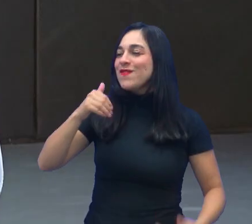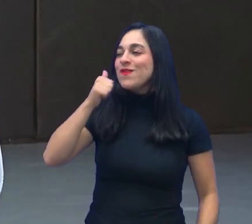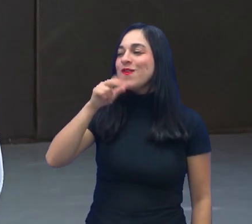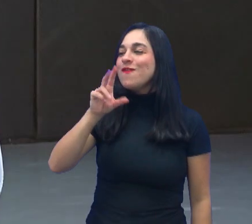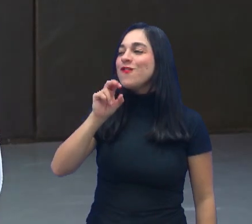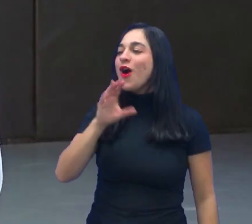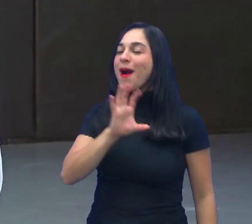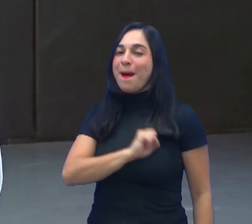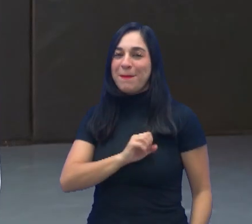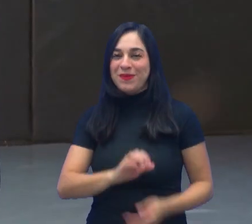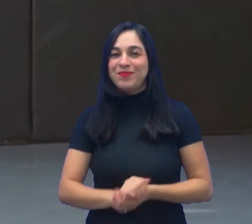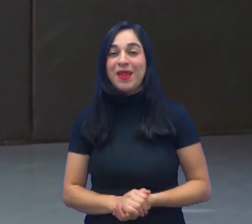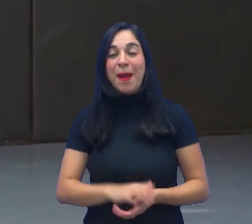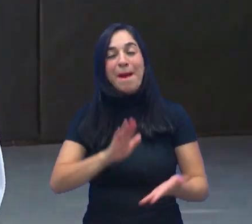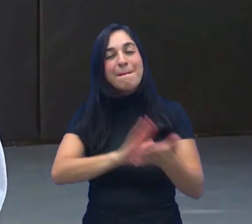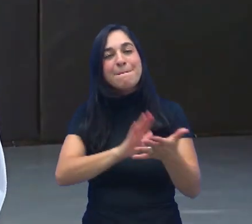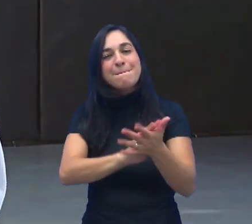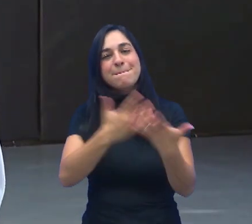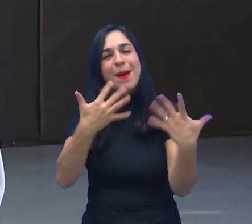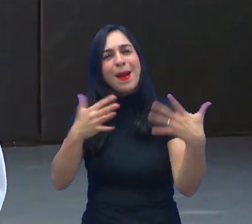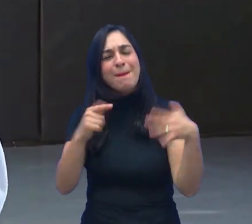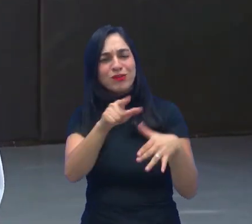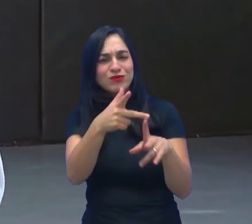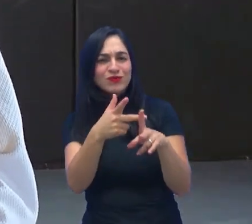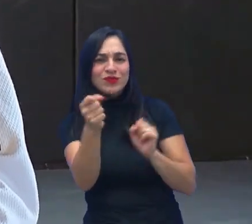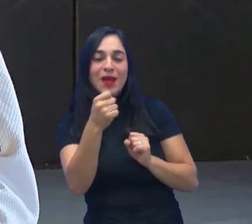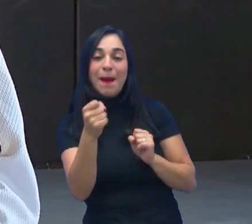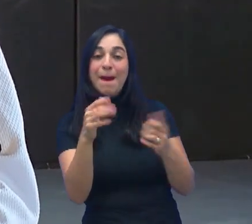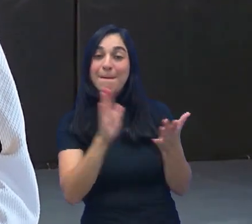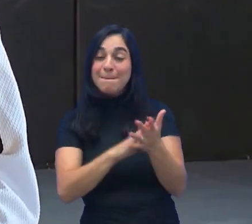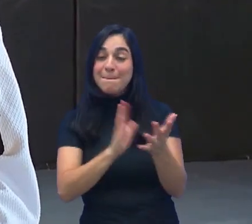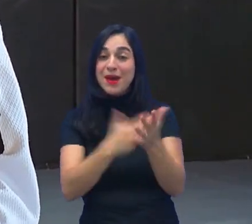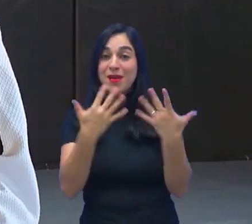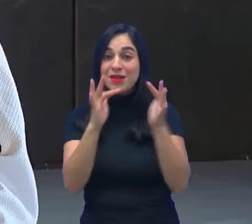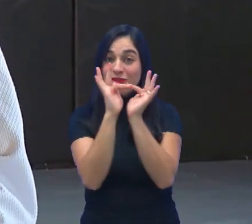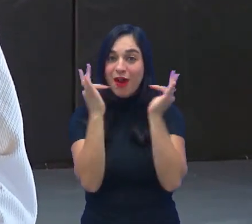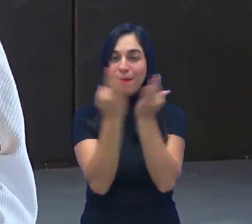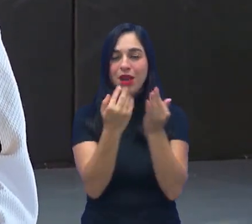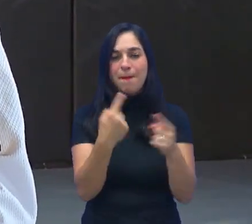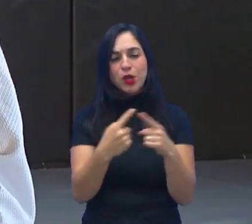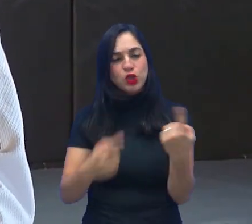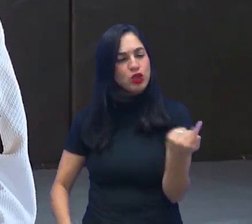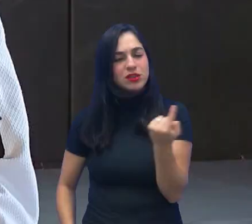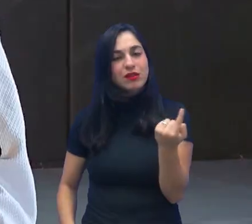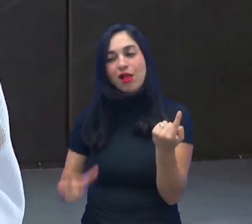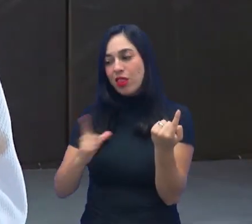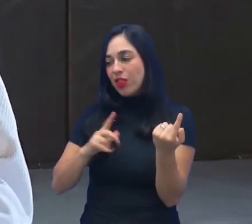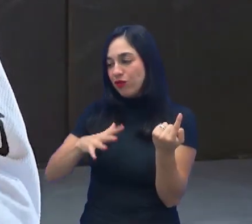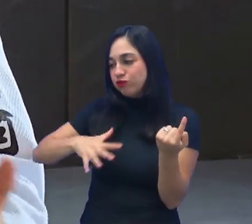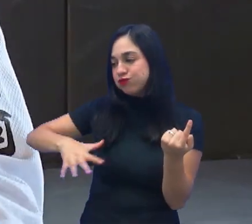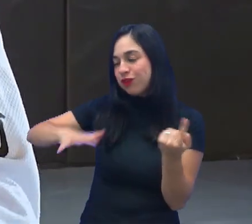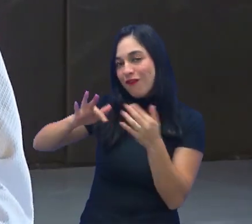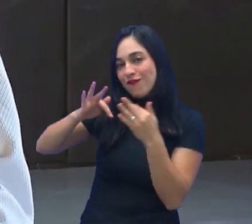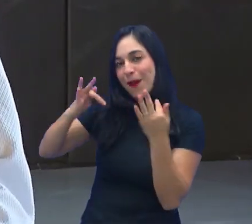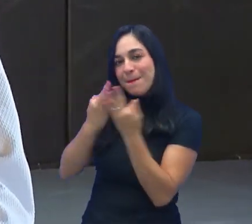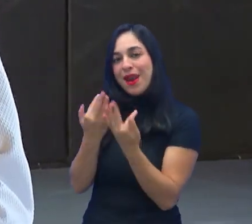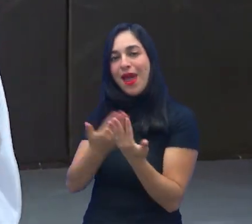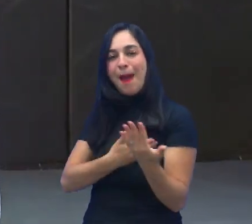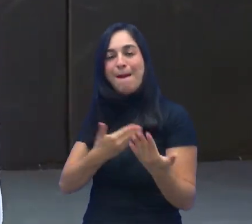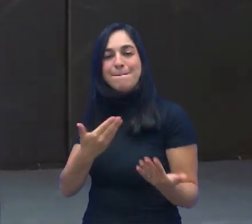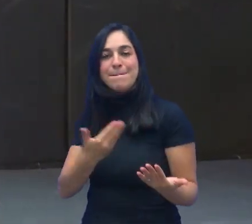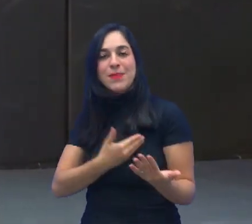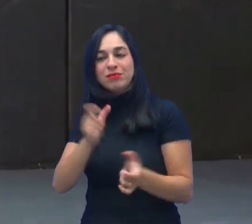Parabéns, Yasmin, pelo resultado. Parabéns à família também, né, que ninguém luta sozinho. Teve todo um apoio da família, dos amigos, daqueles